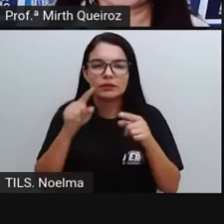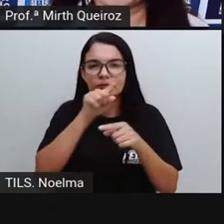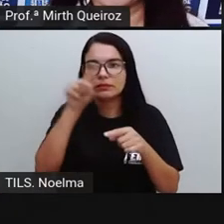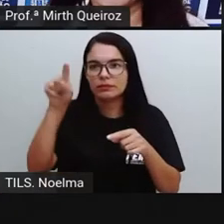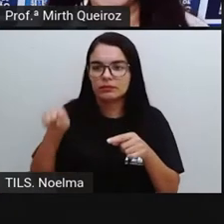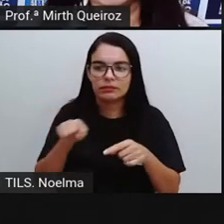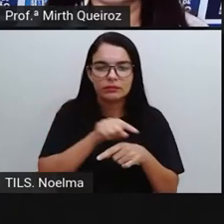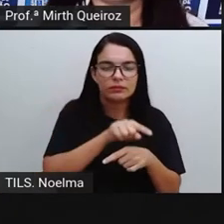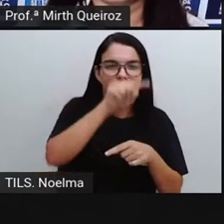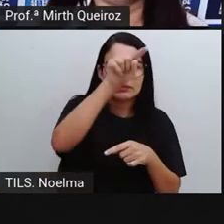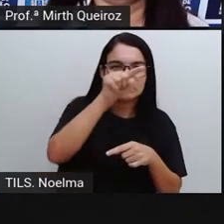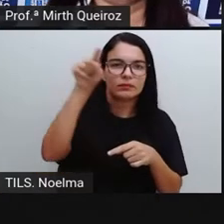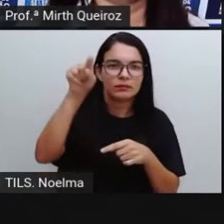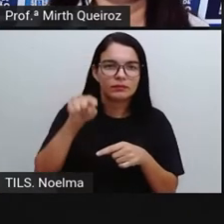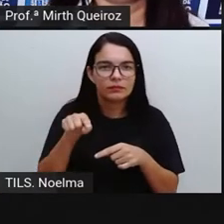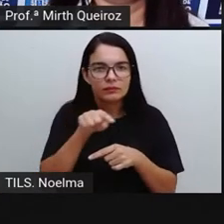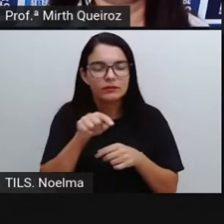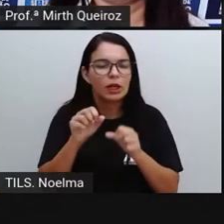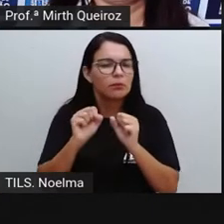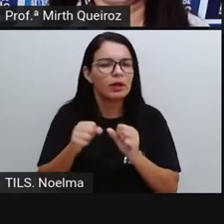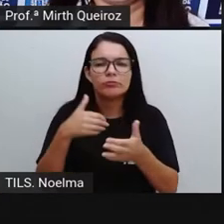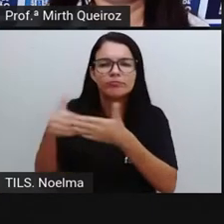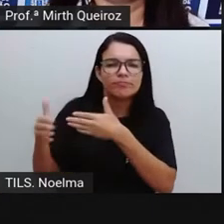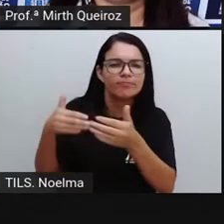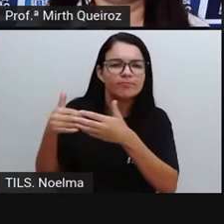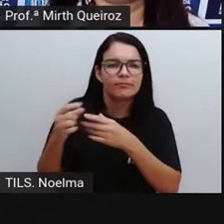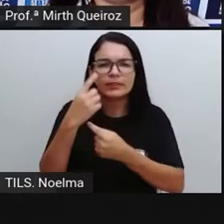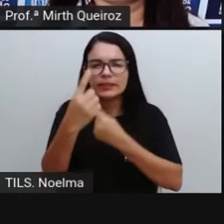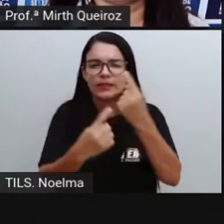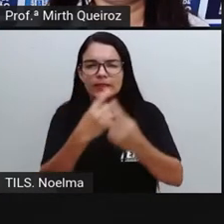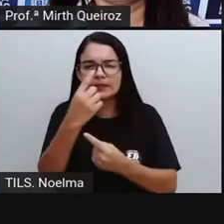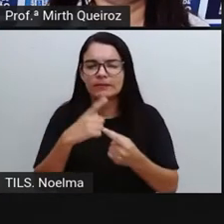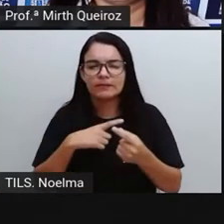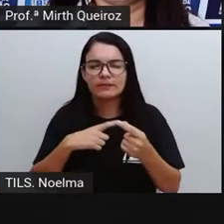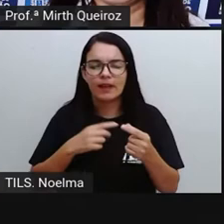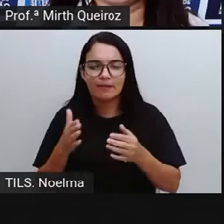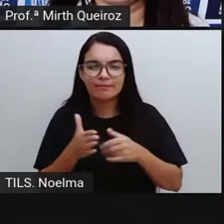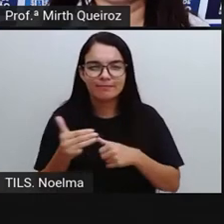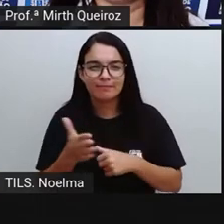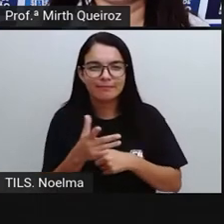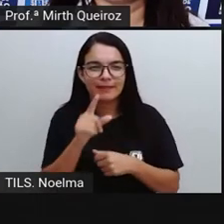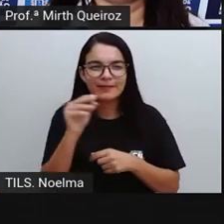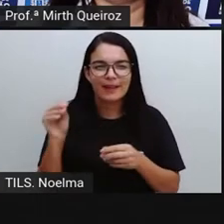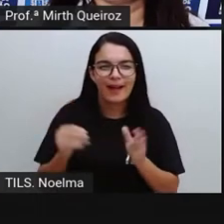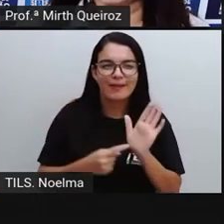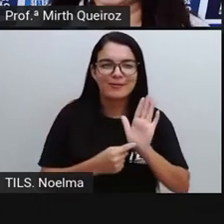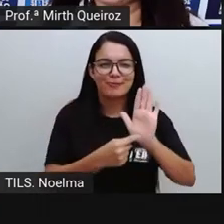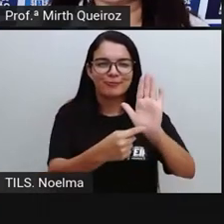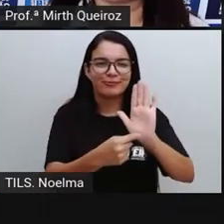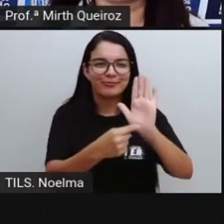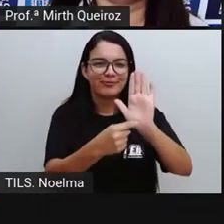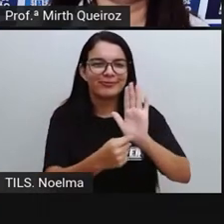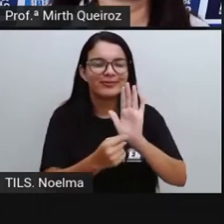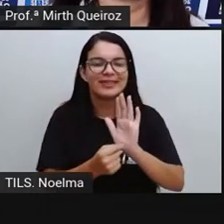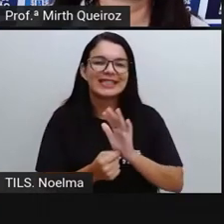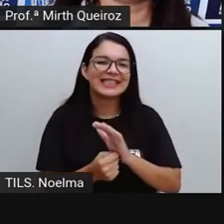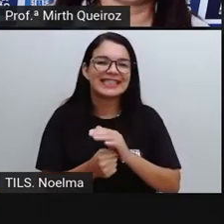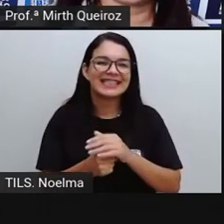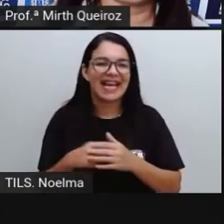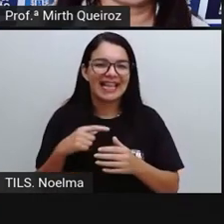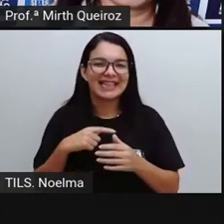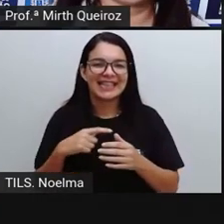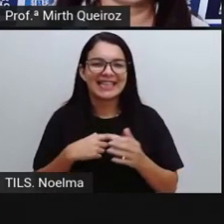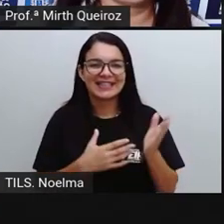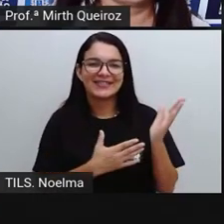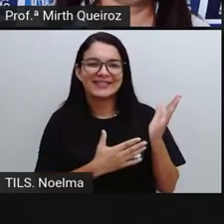retângulo, paralelogramo, né? A gente vai ver algumas figuras aí que apresentam, né, esses